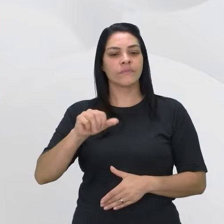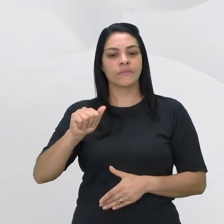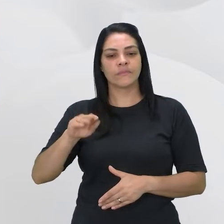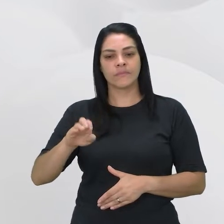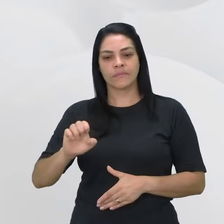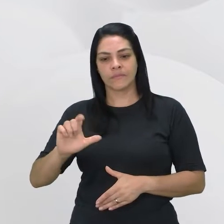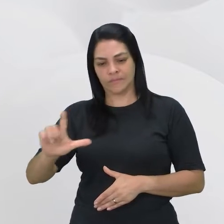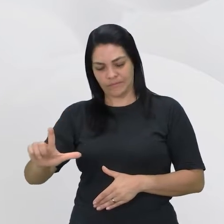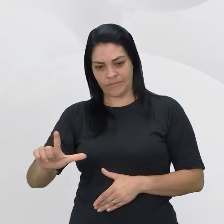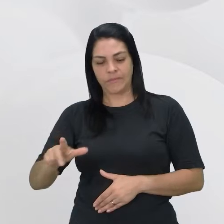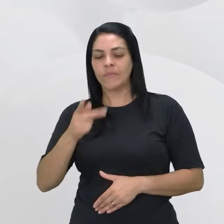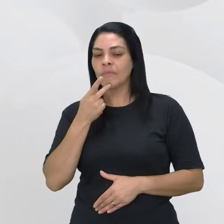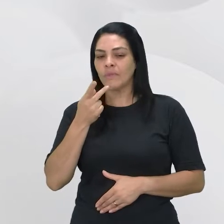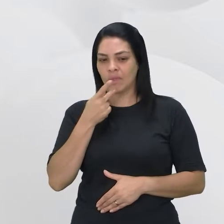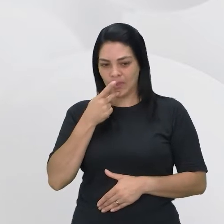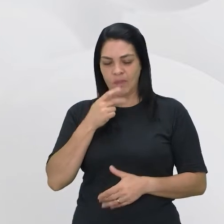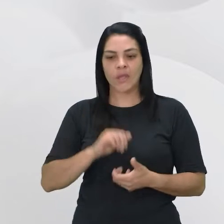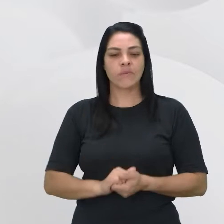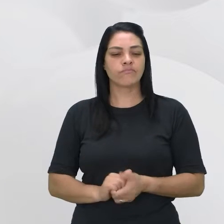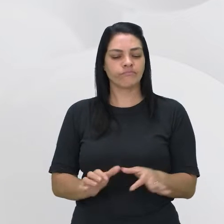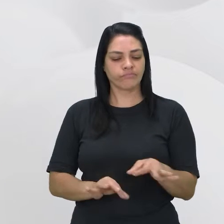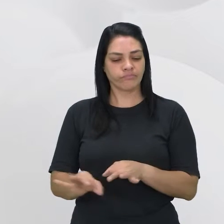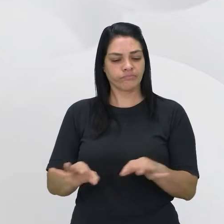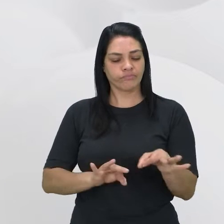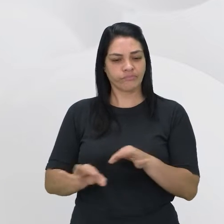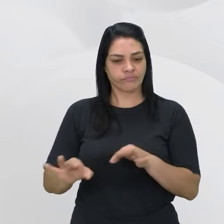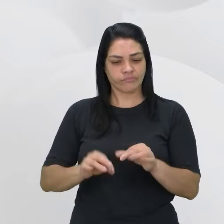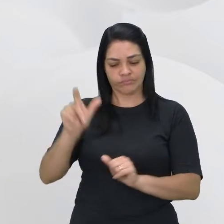ambiental, a formação do sujeito ecológico,